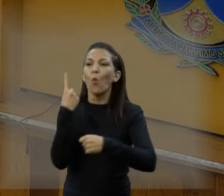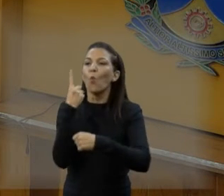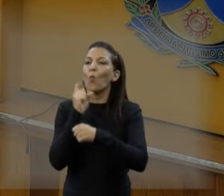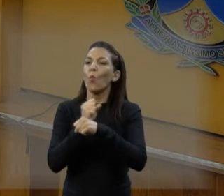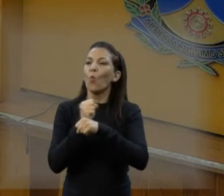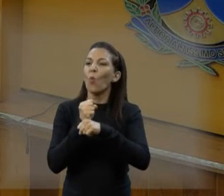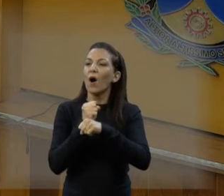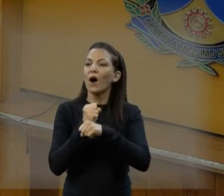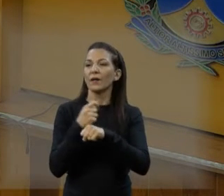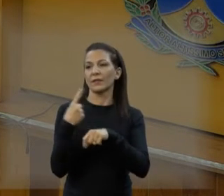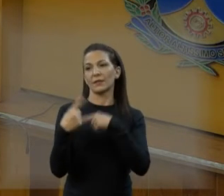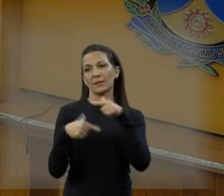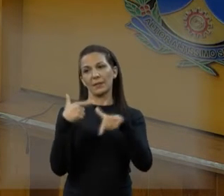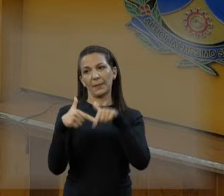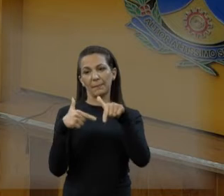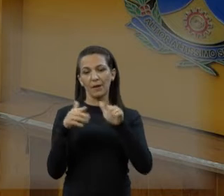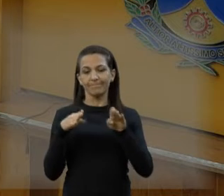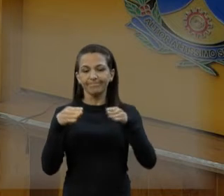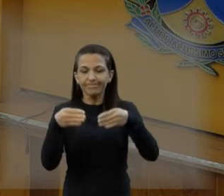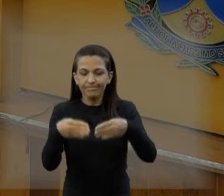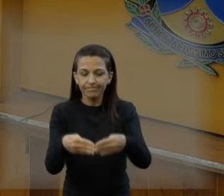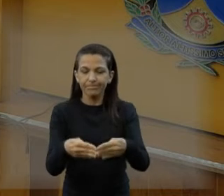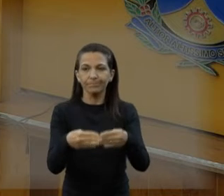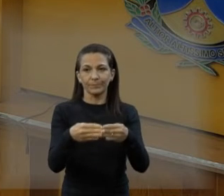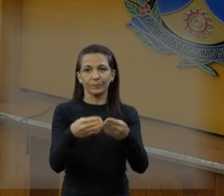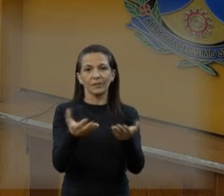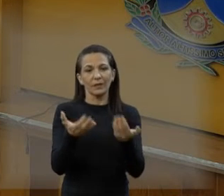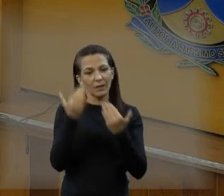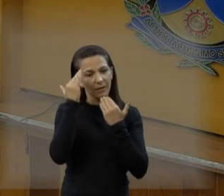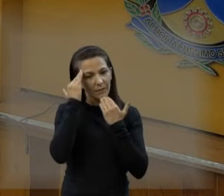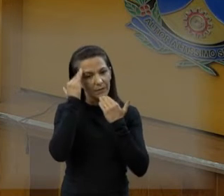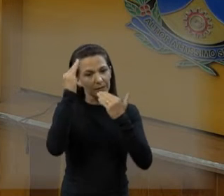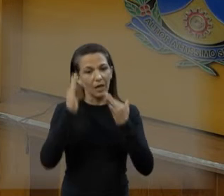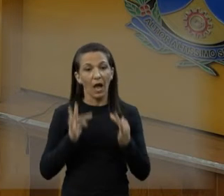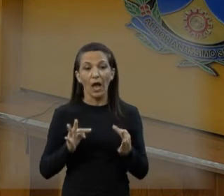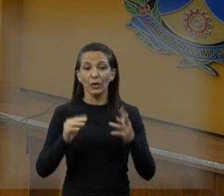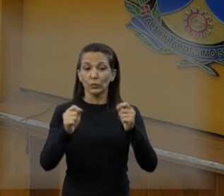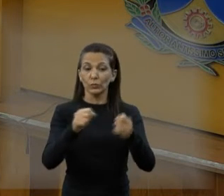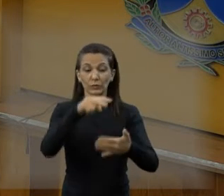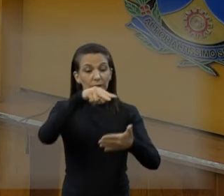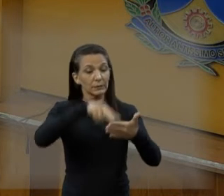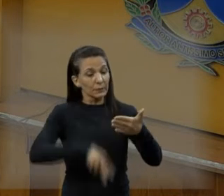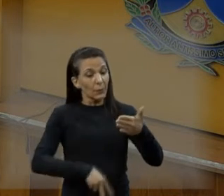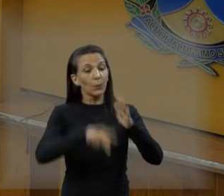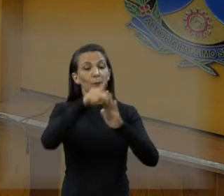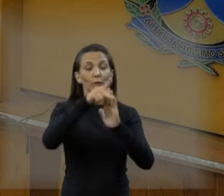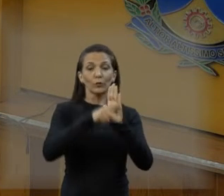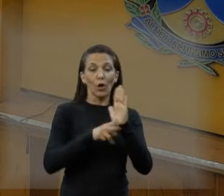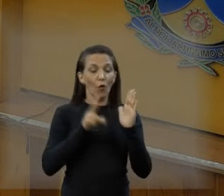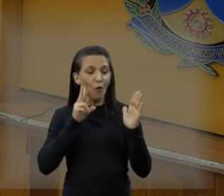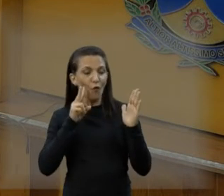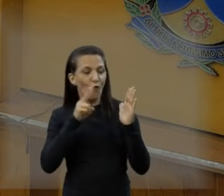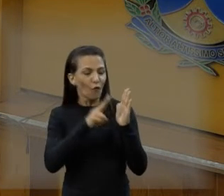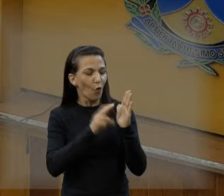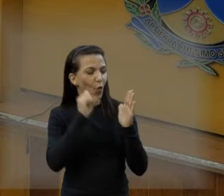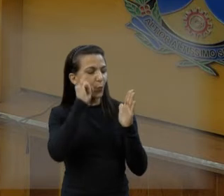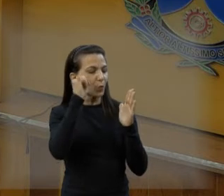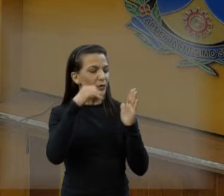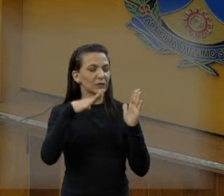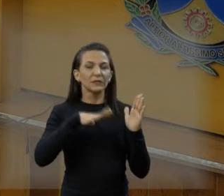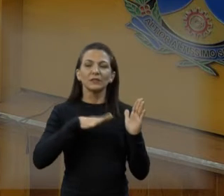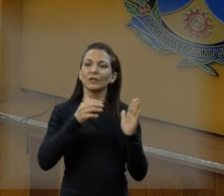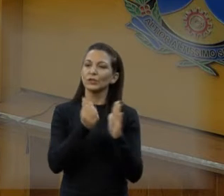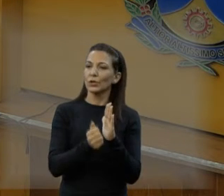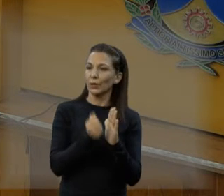Eu só gostaria mais uma vez de agradecer a todos os lares aqui que leu o projeto e viu o quanto é bom para a cidade